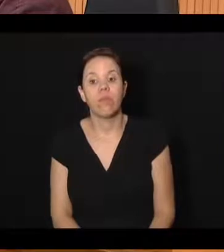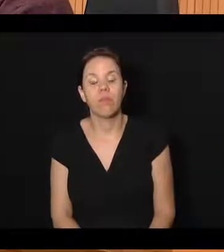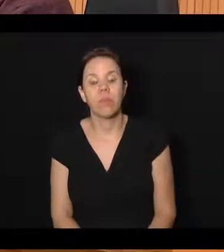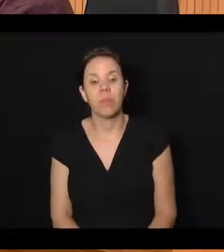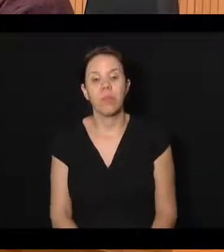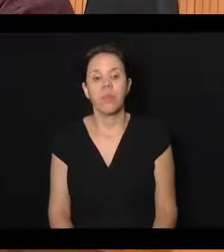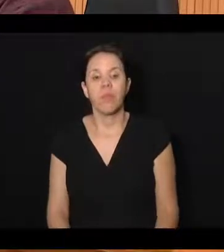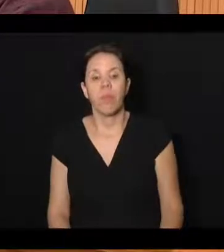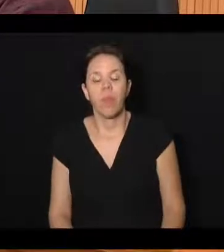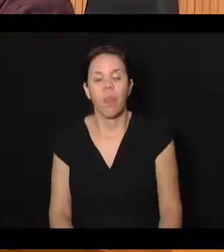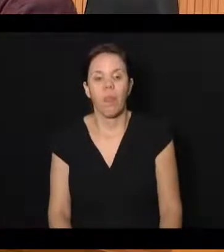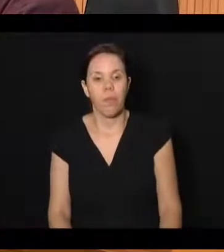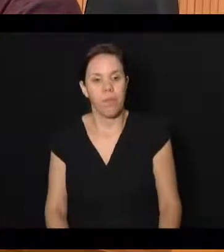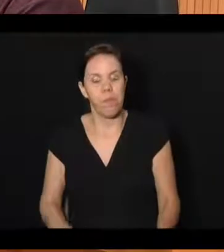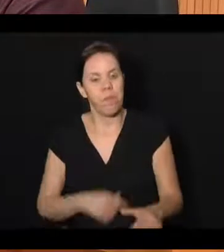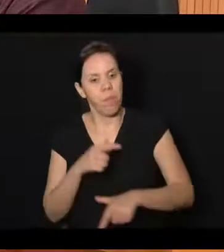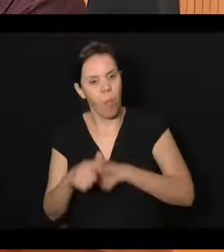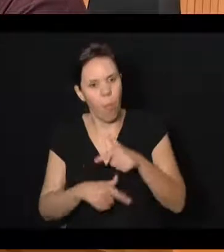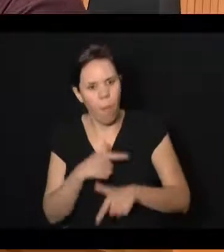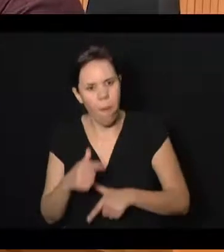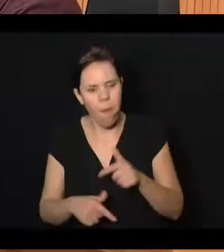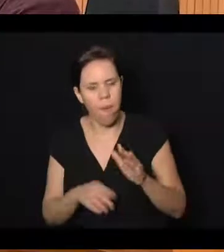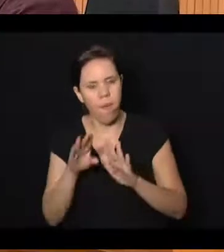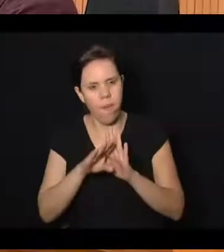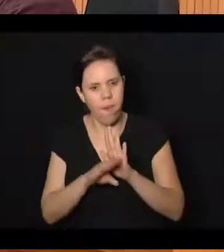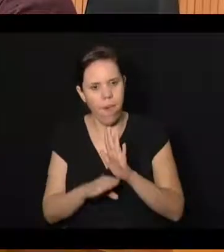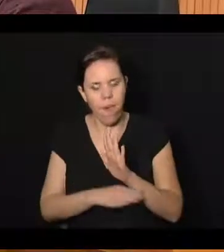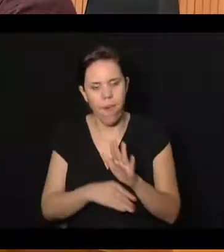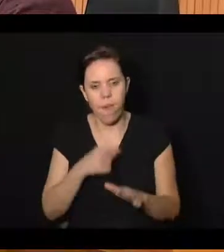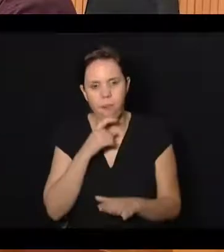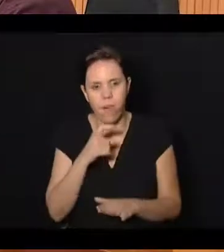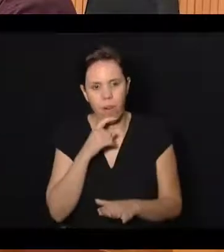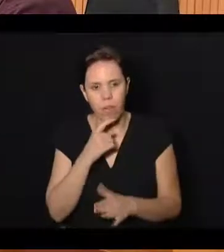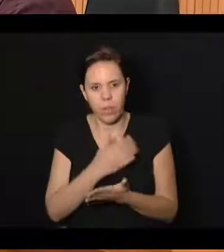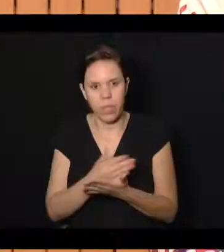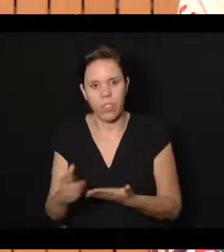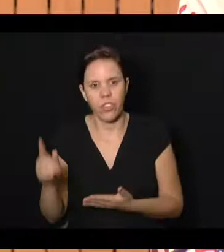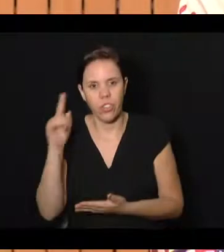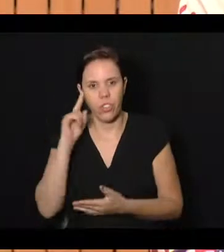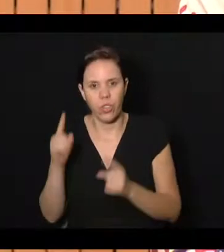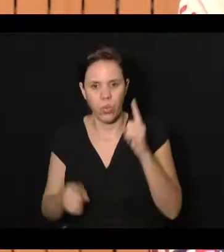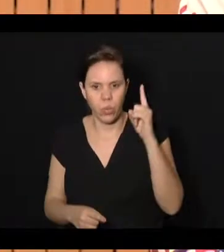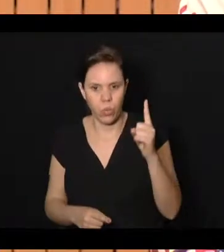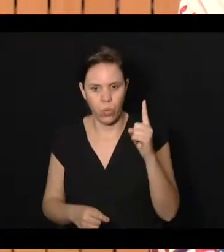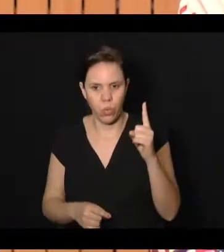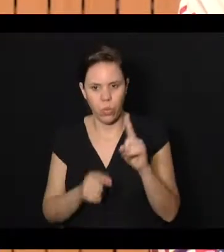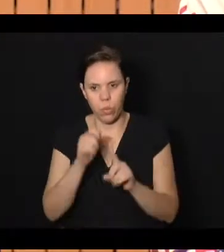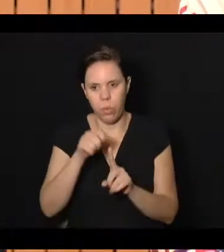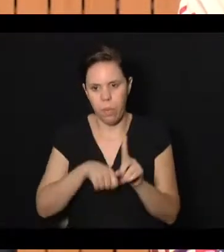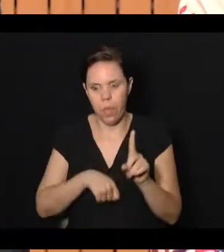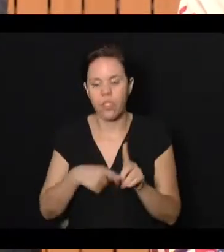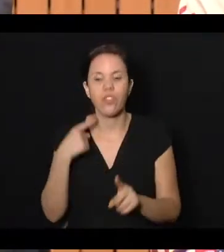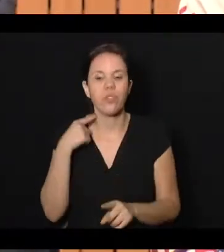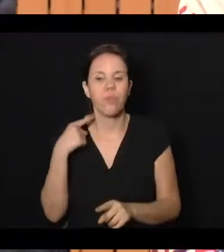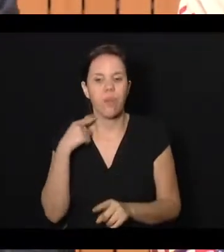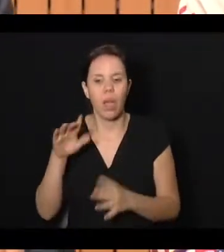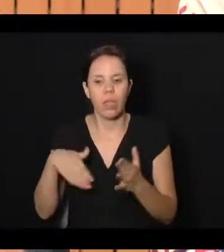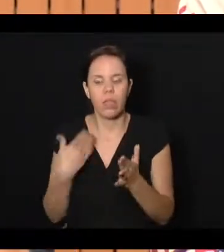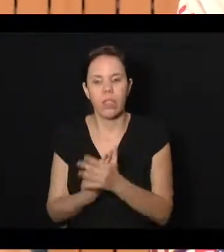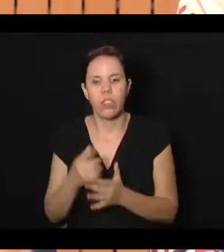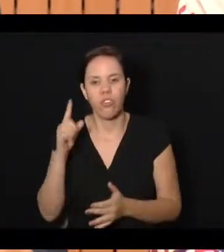o trabalho da operação inverno ele começa a partir do dia 1 de maio e vai até o dia 30 de setembro neste período